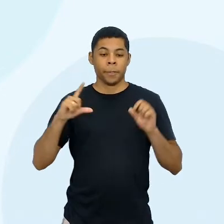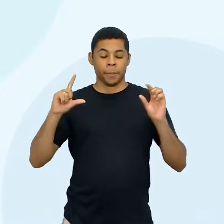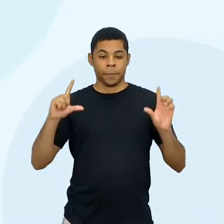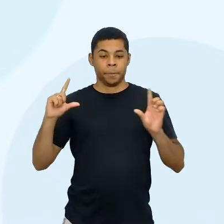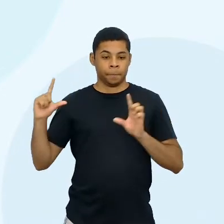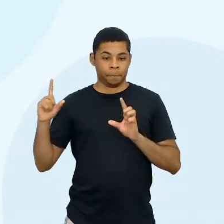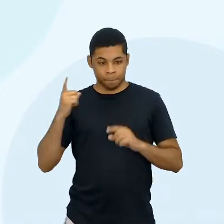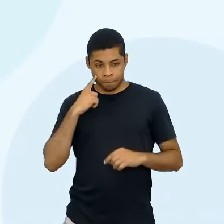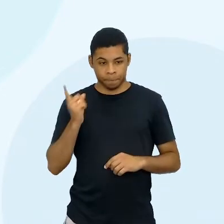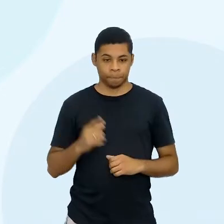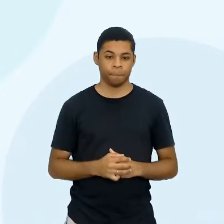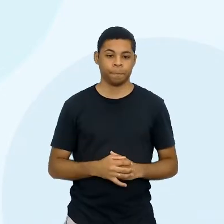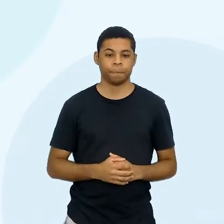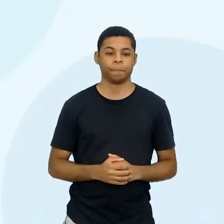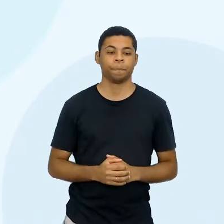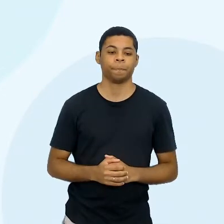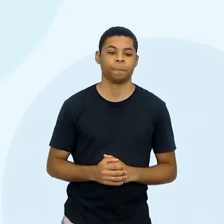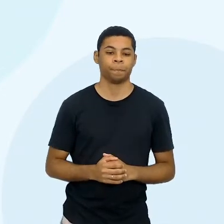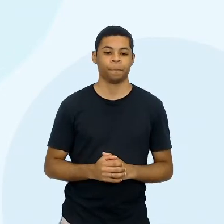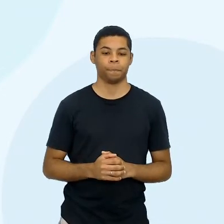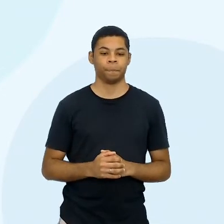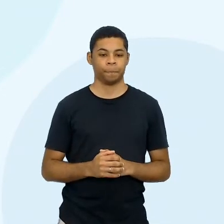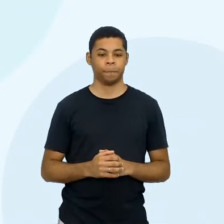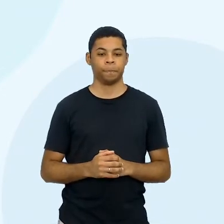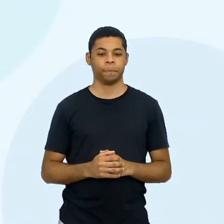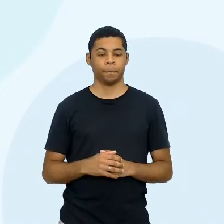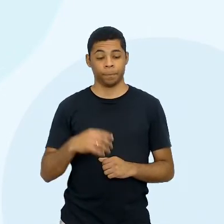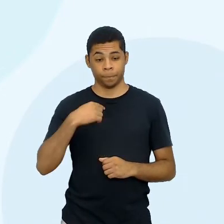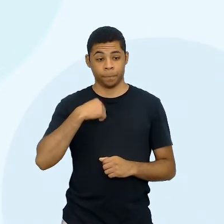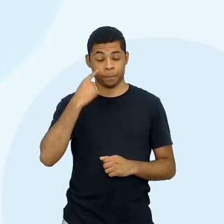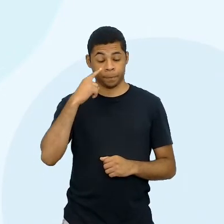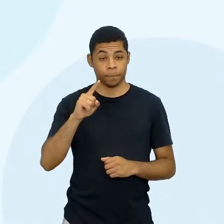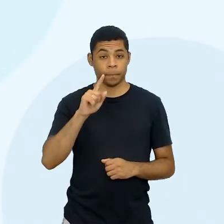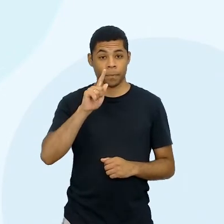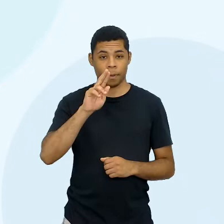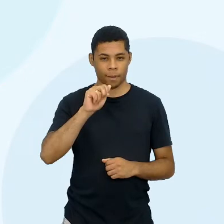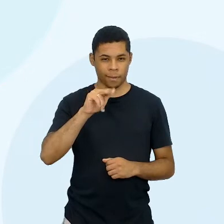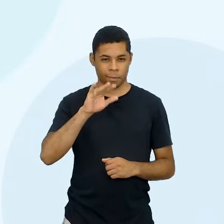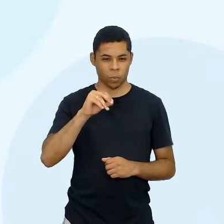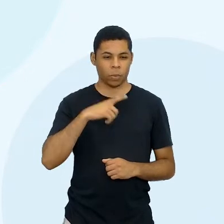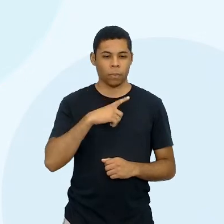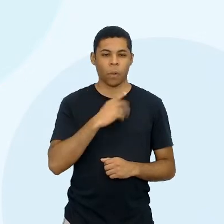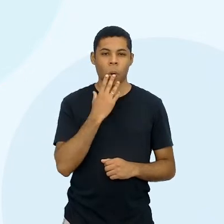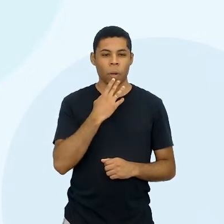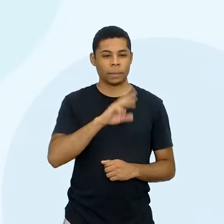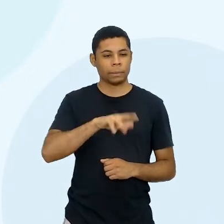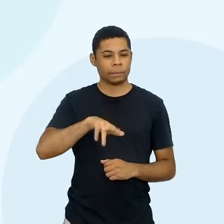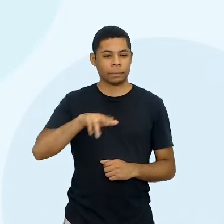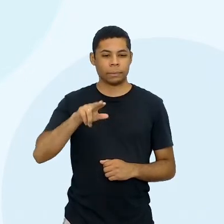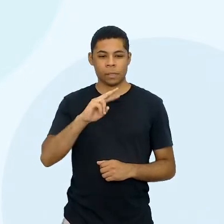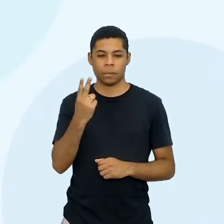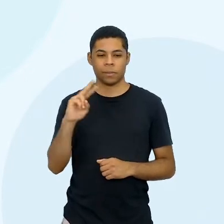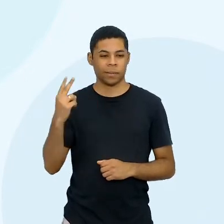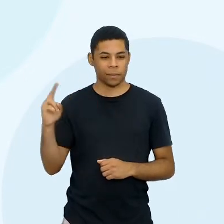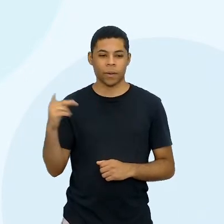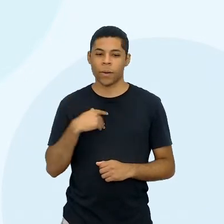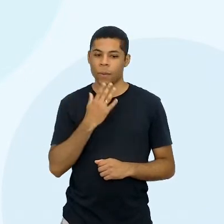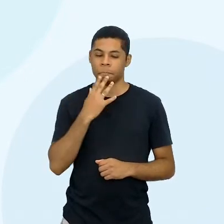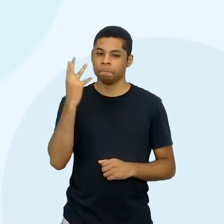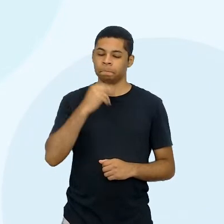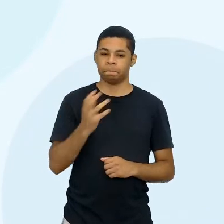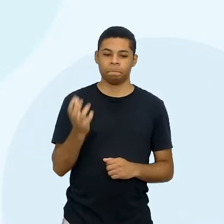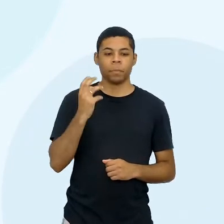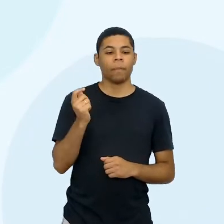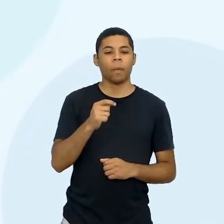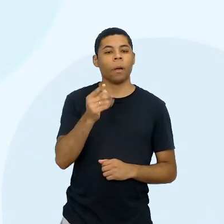dentro dela em grandes profundidades, né? A gente viu que o granito, né, as colorações aí do granito, né, são belas cores aí para